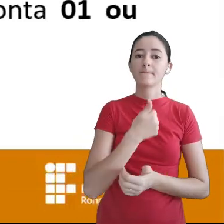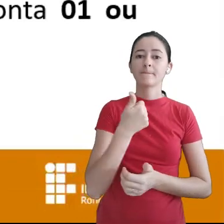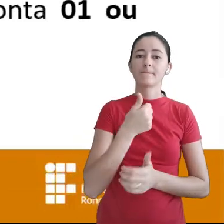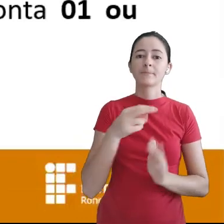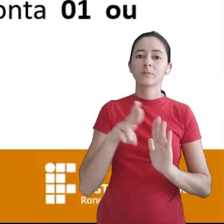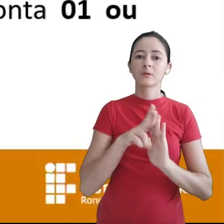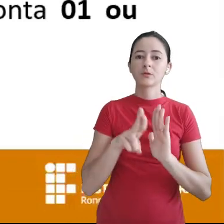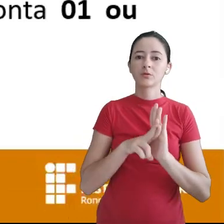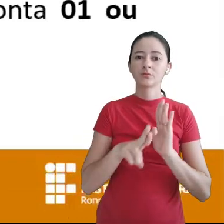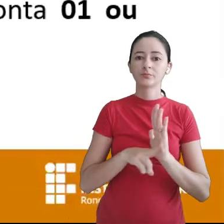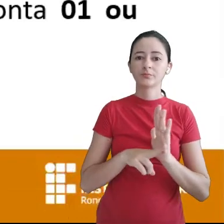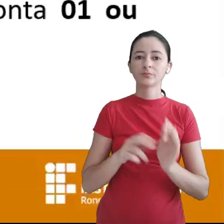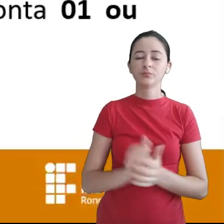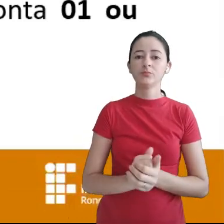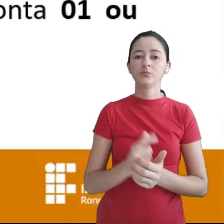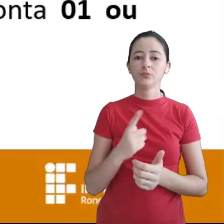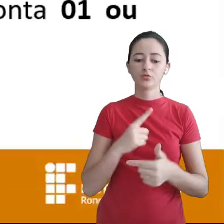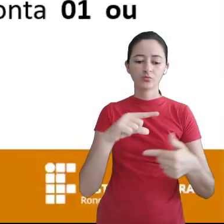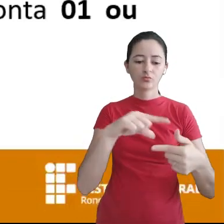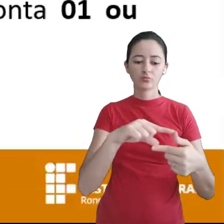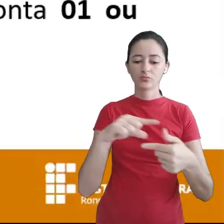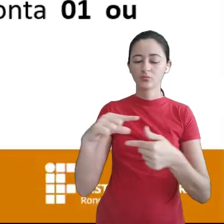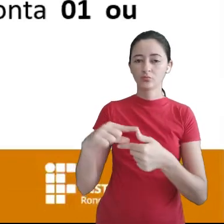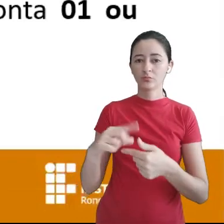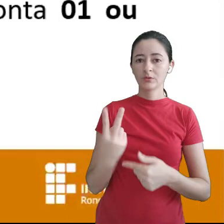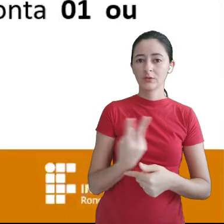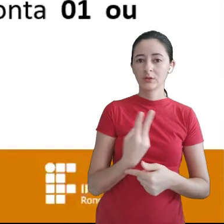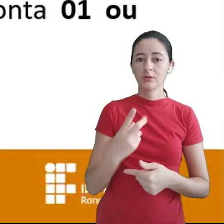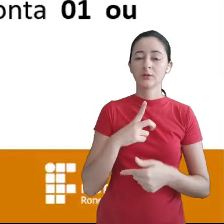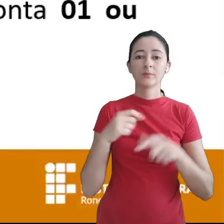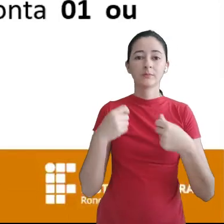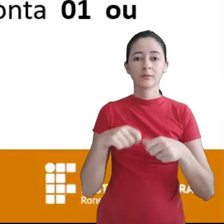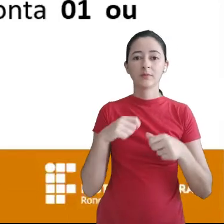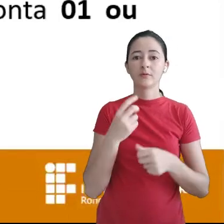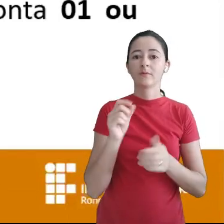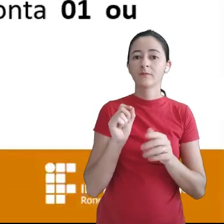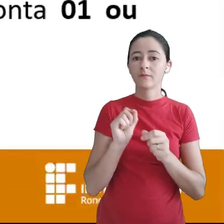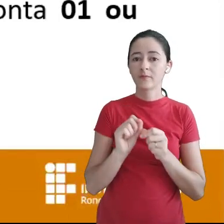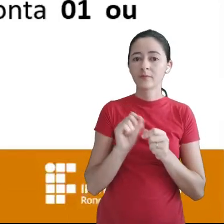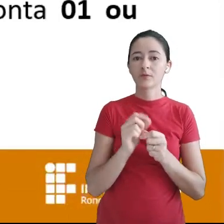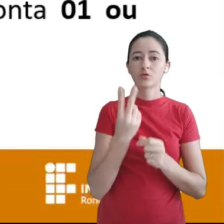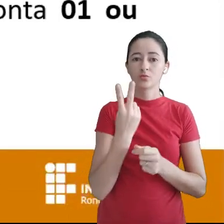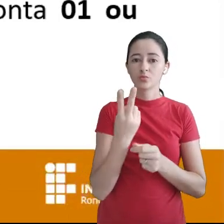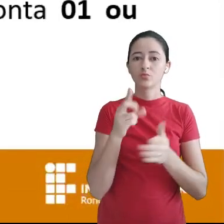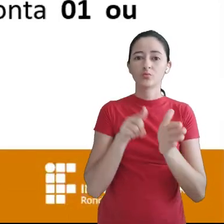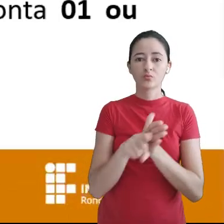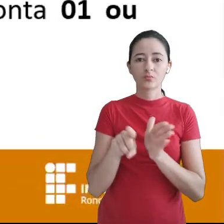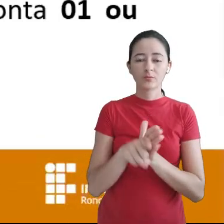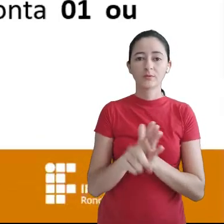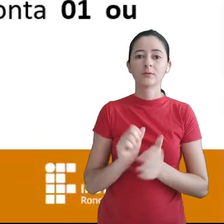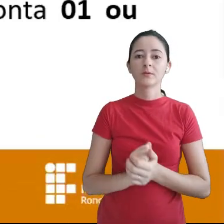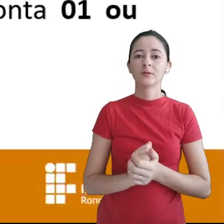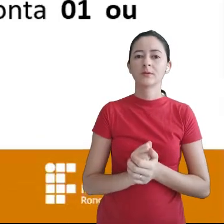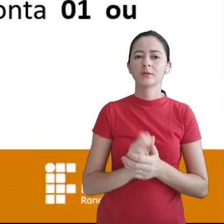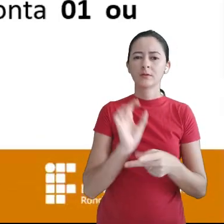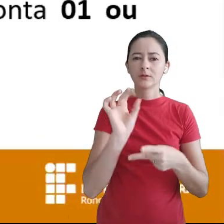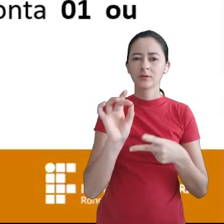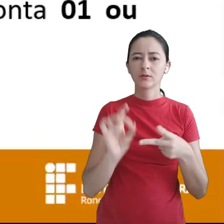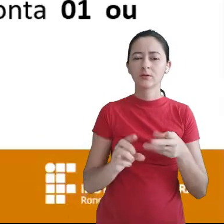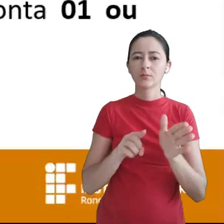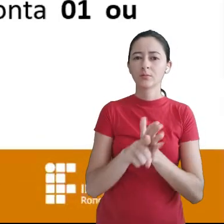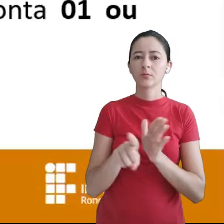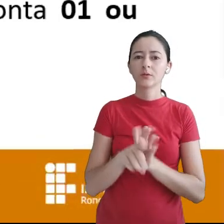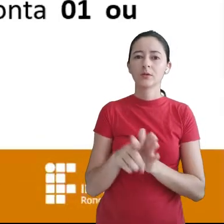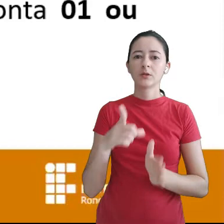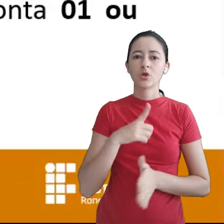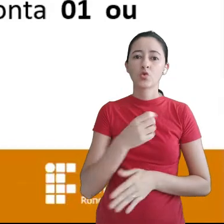Então, vamos lá. Regra 1. Entre duas entidades relacionadas, devemos fazer duas perguntas. Como eu já acabei de falar da regra